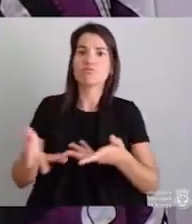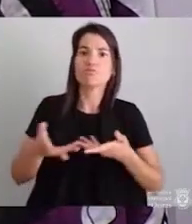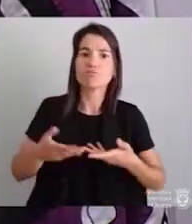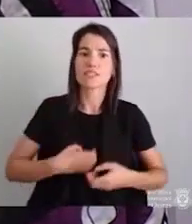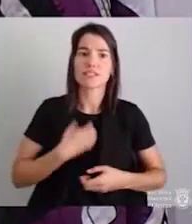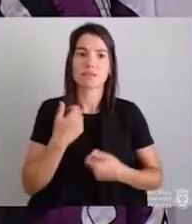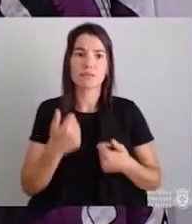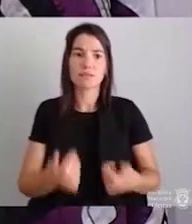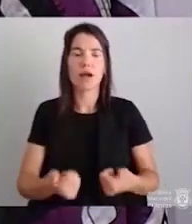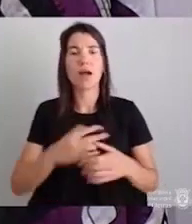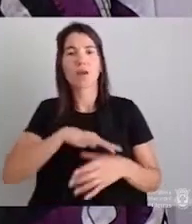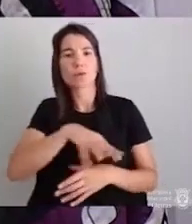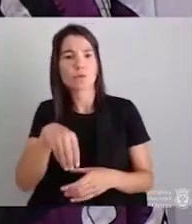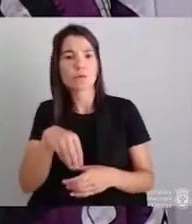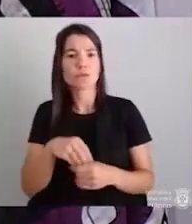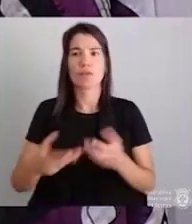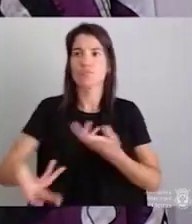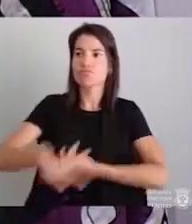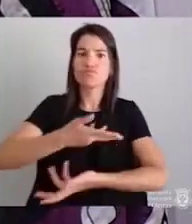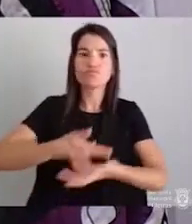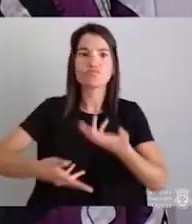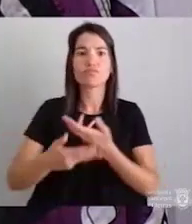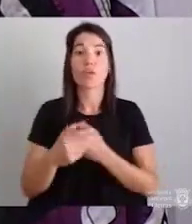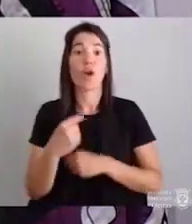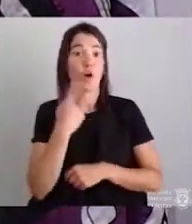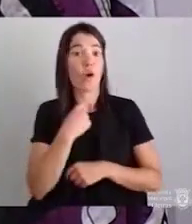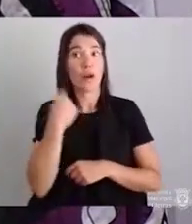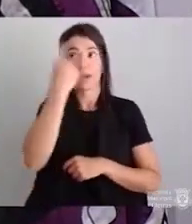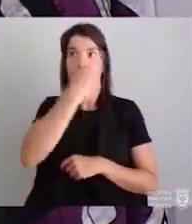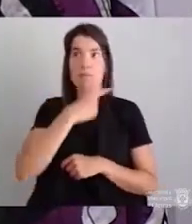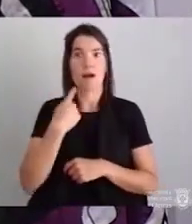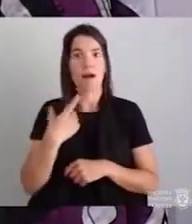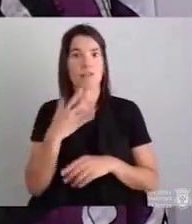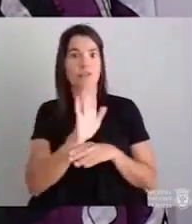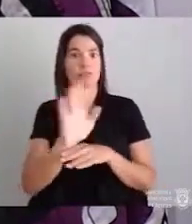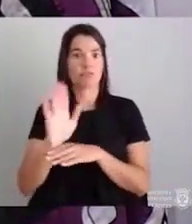dinâmico o rosto do héteras que pretendemos Para o Futuro disse